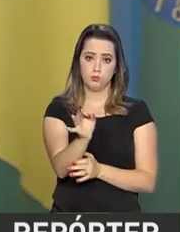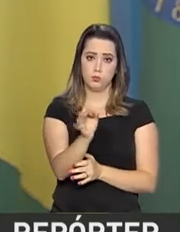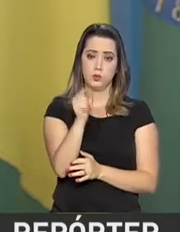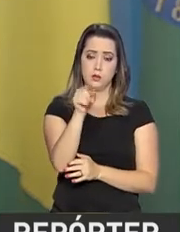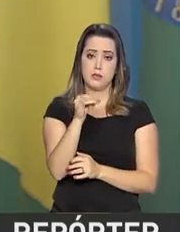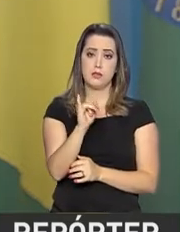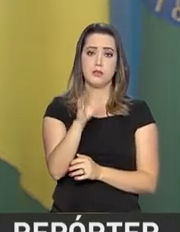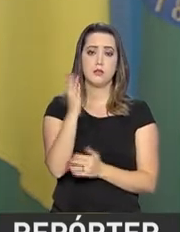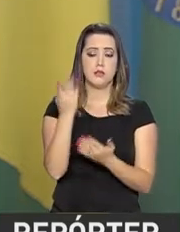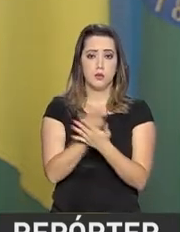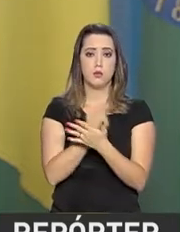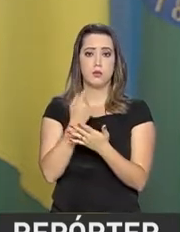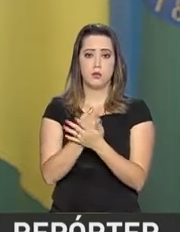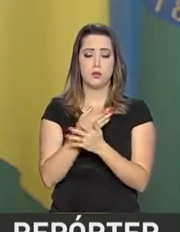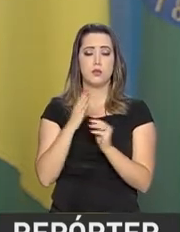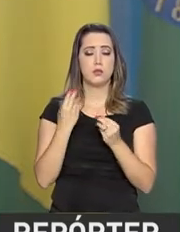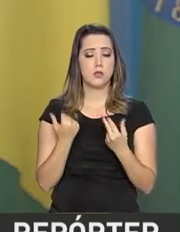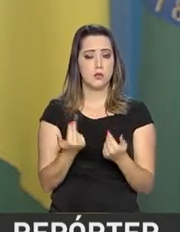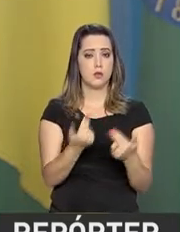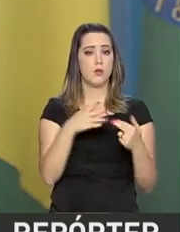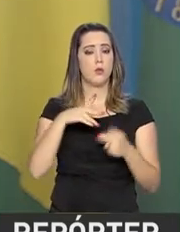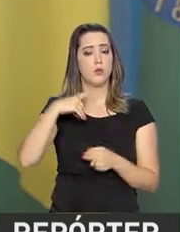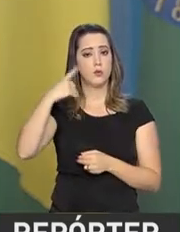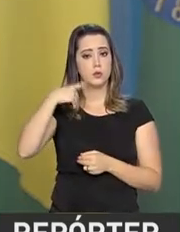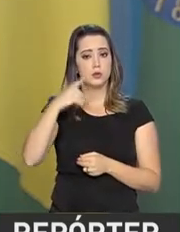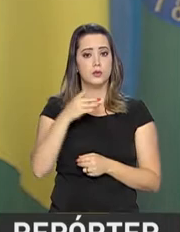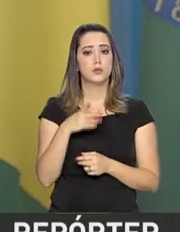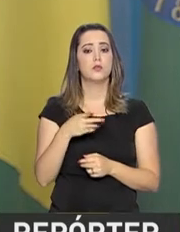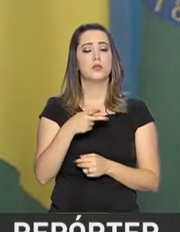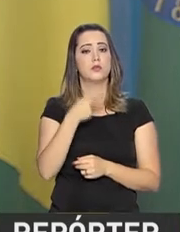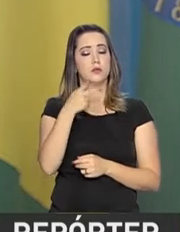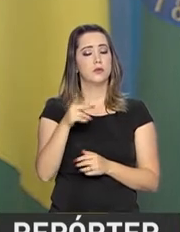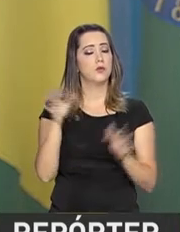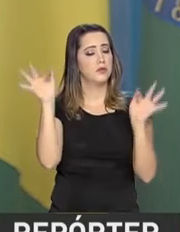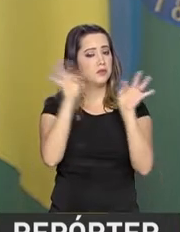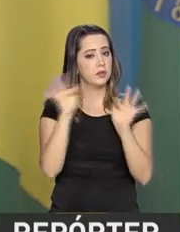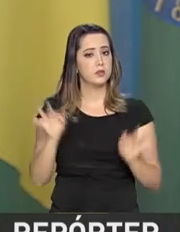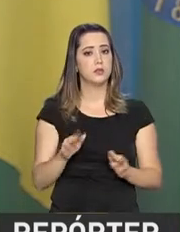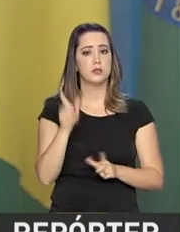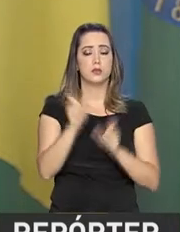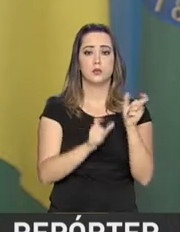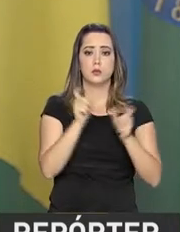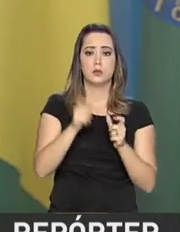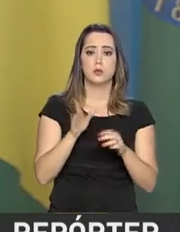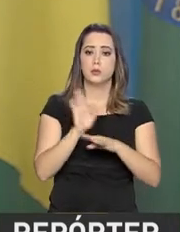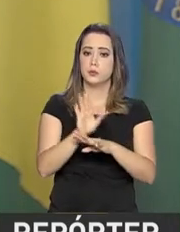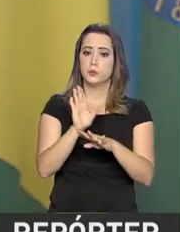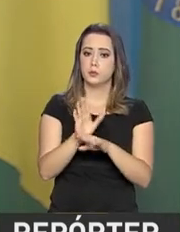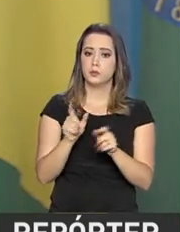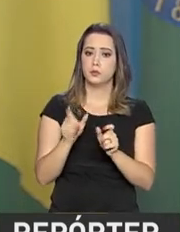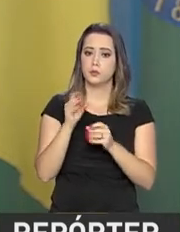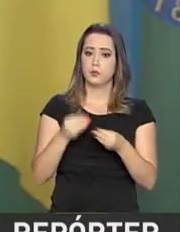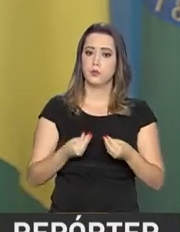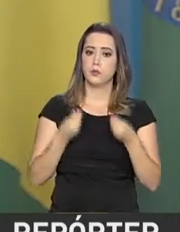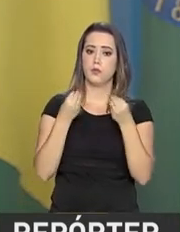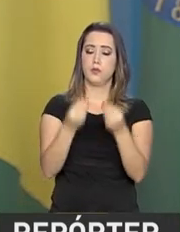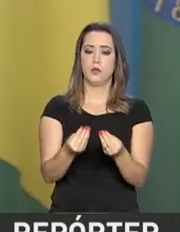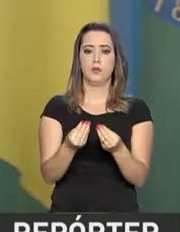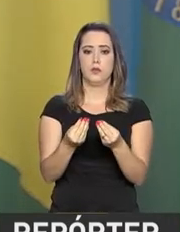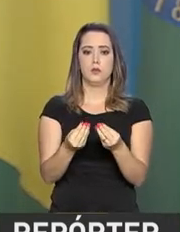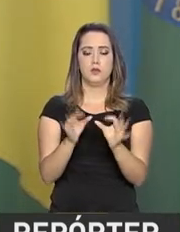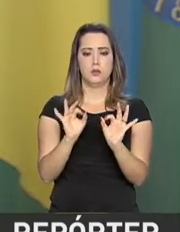se assim fizerem os colegas advogados, farão muitos felizes e, naturalmente, colaborarão para trazer